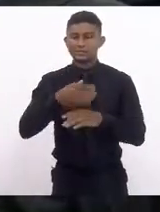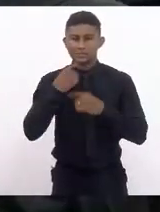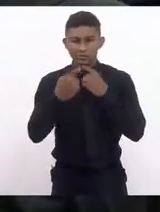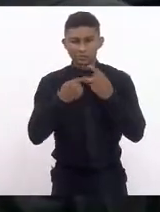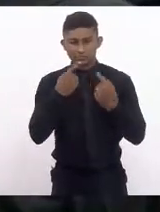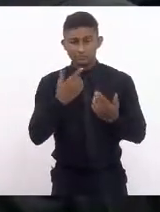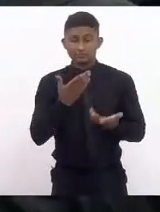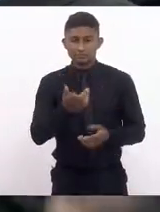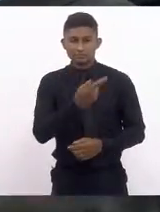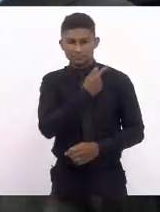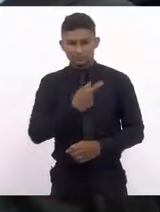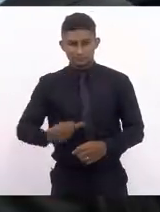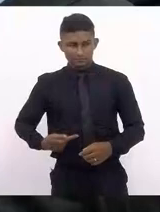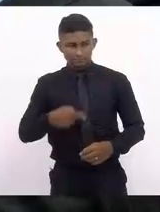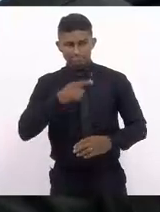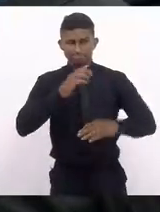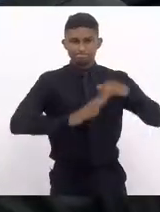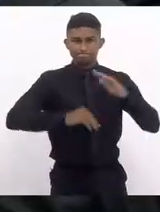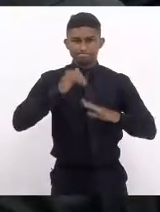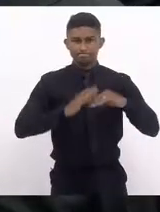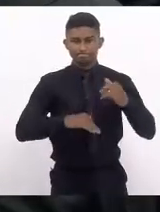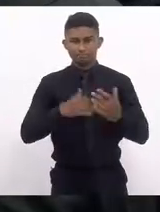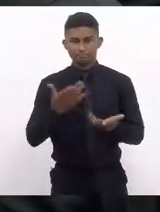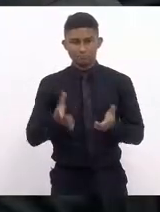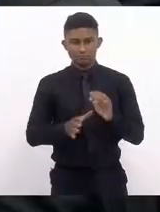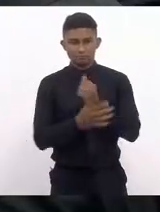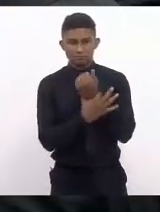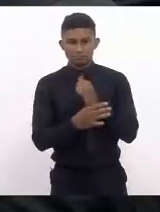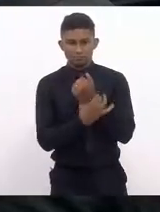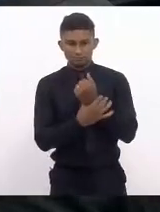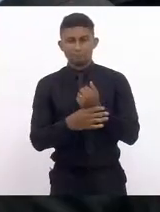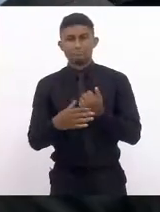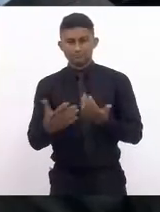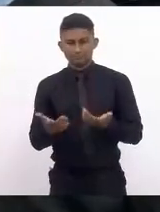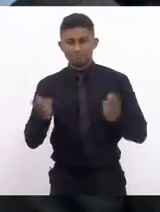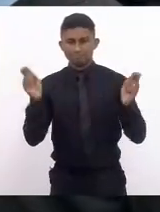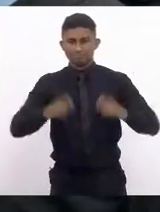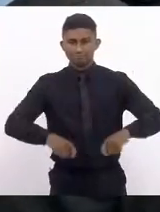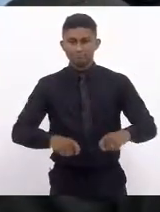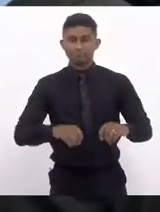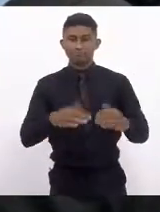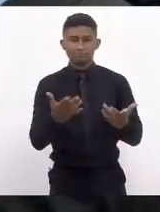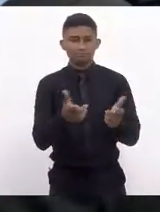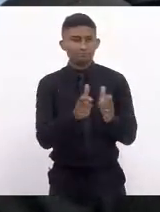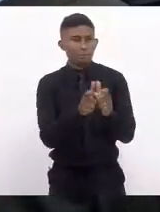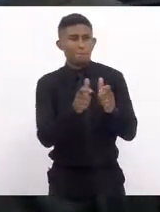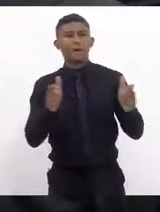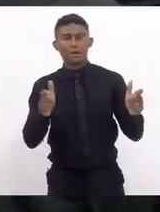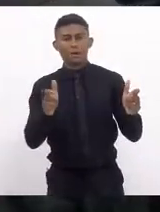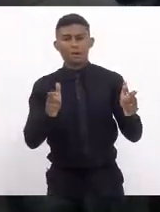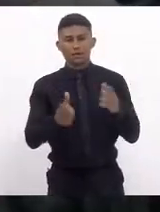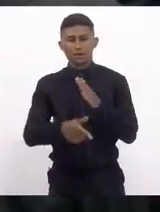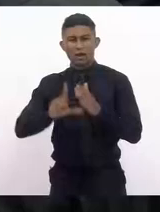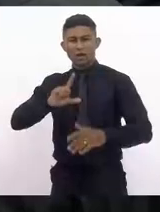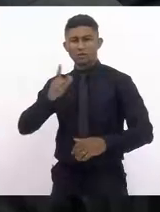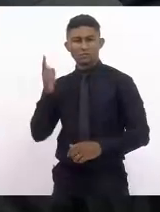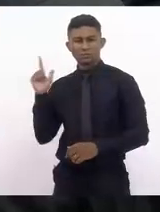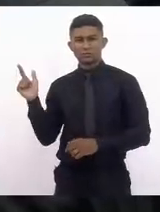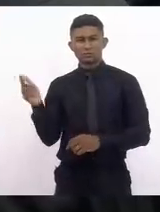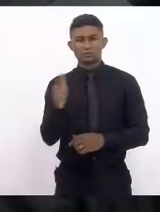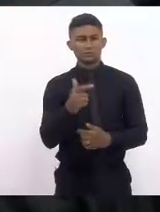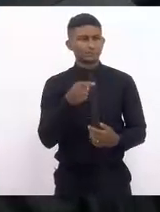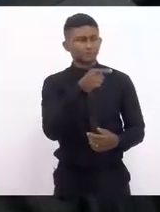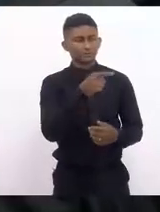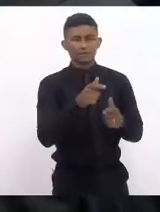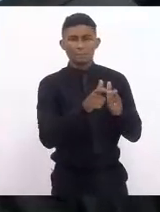capacidade tem o governador de apoiar suas seguranças é a maior já vista nos últimos governos é o maior